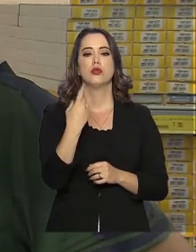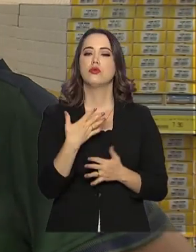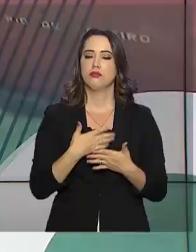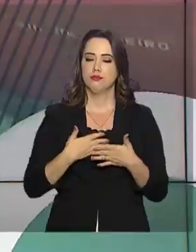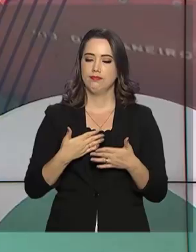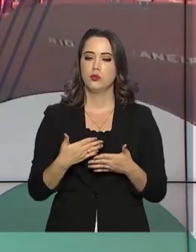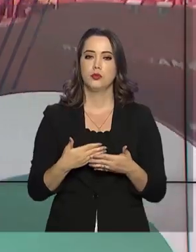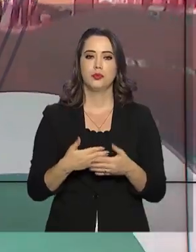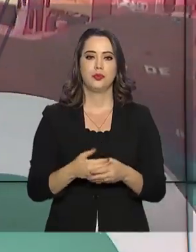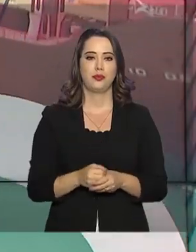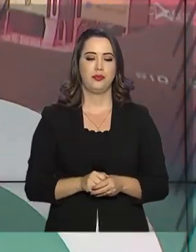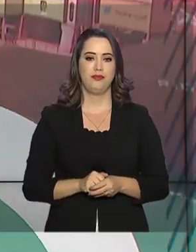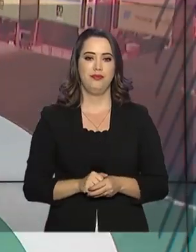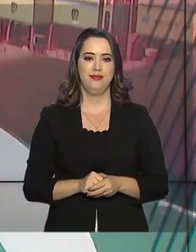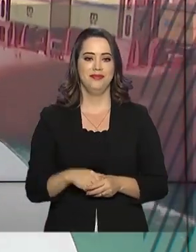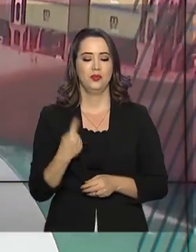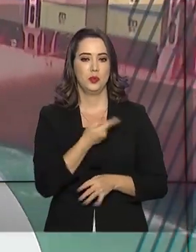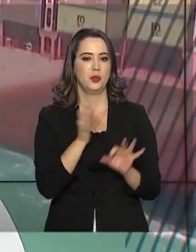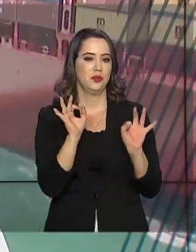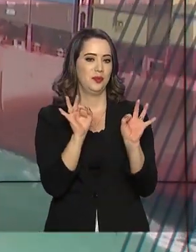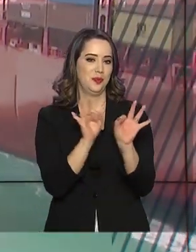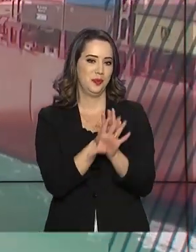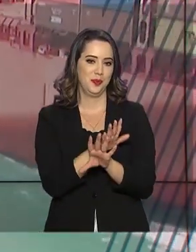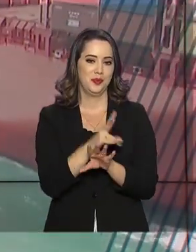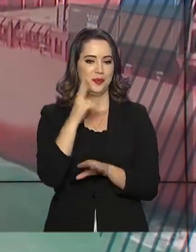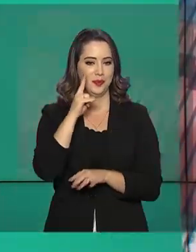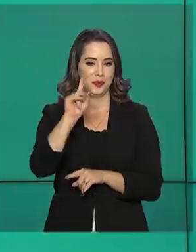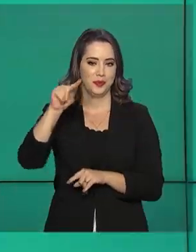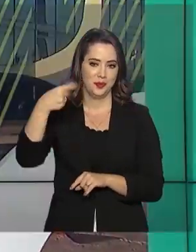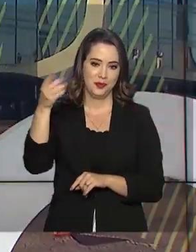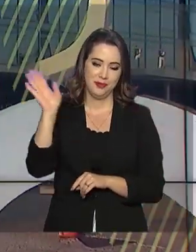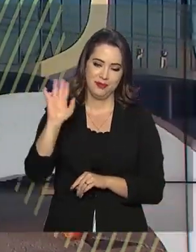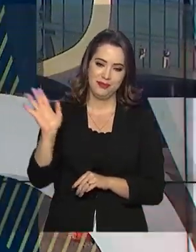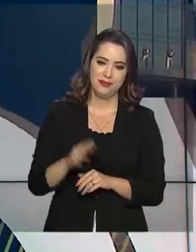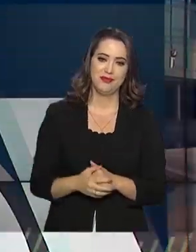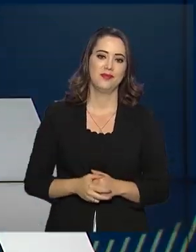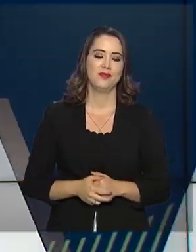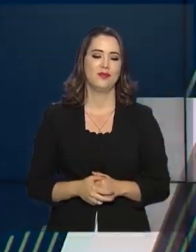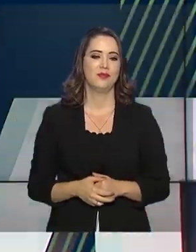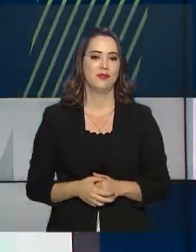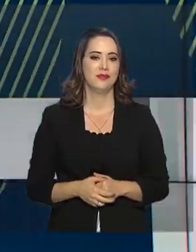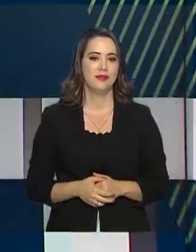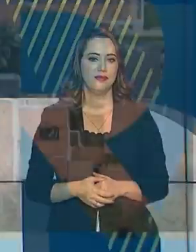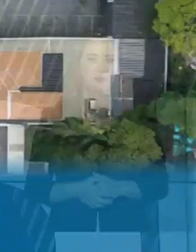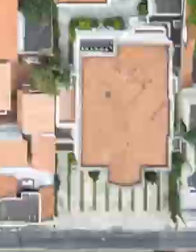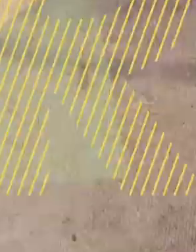possível. O governo agora fica por aqui. Nos vemos na próxima edição. Até lá!